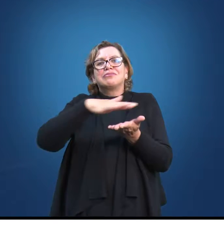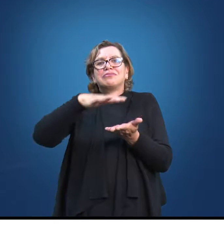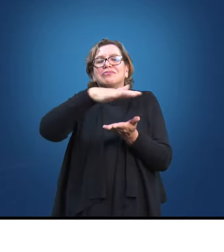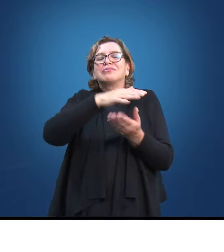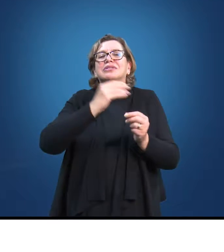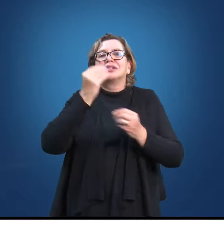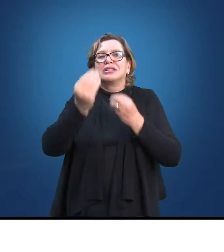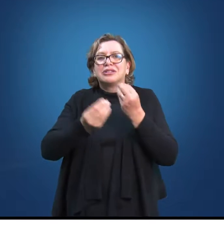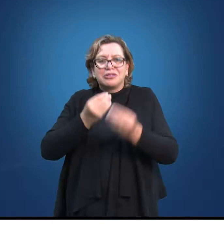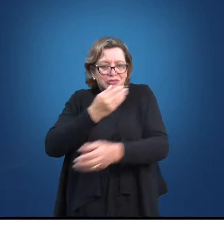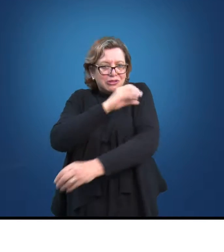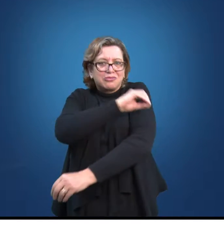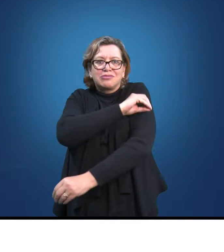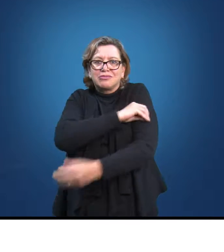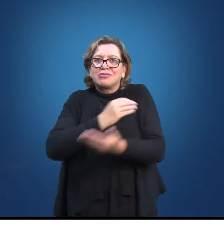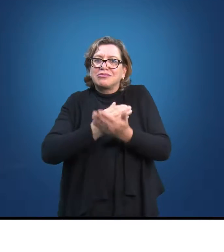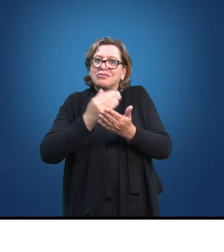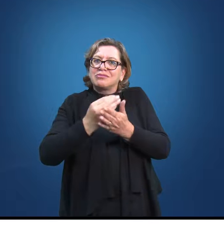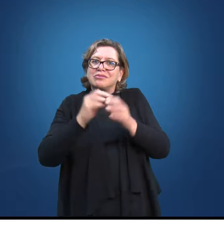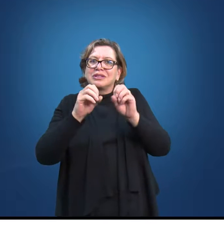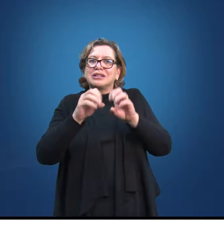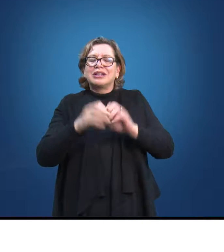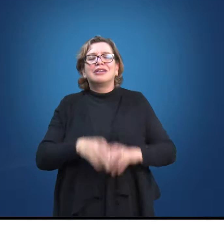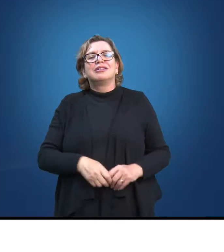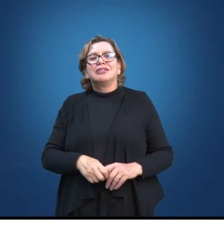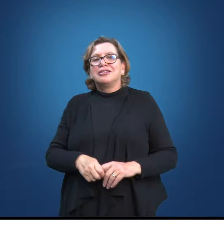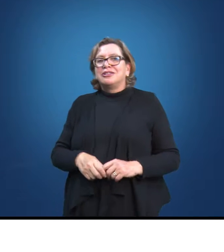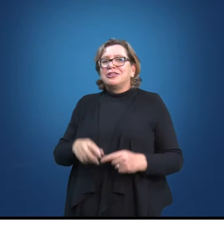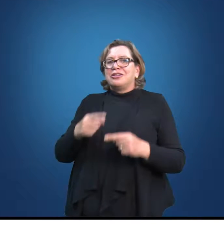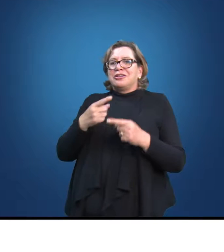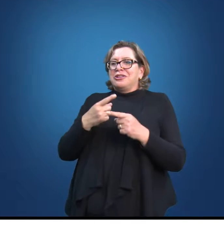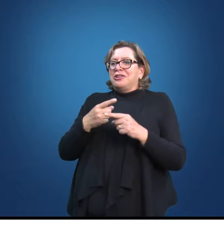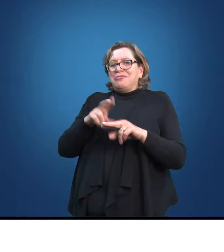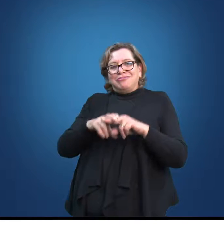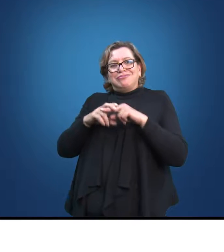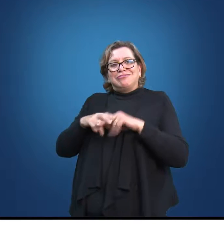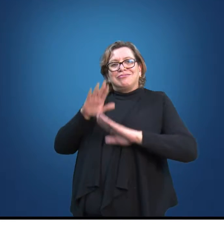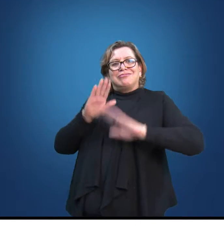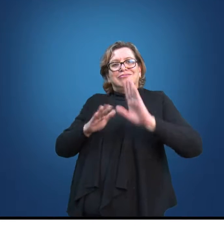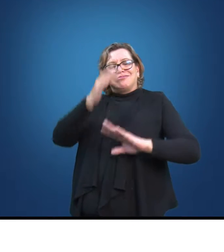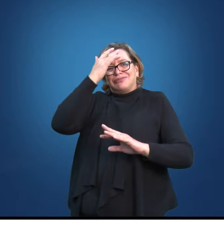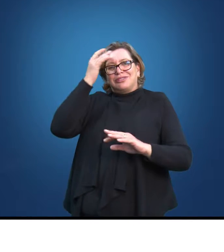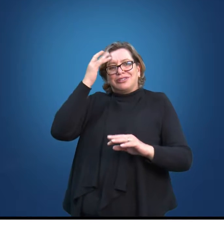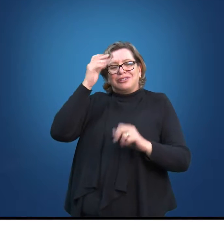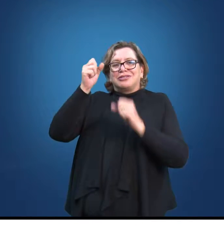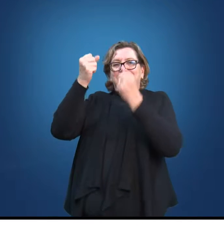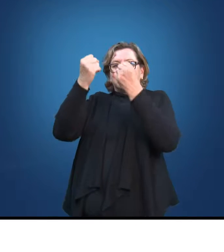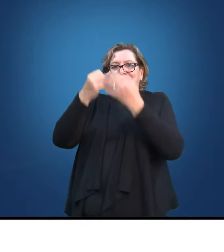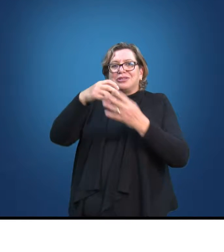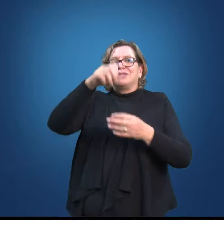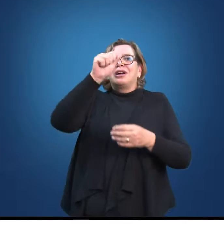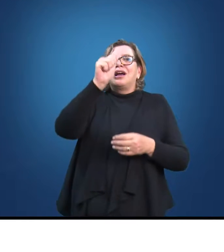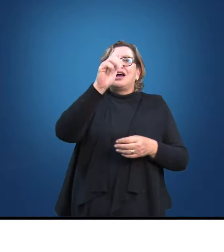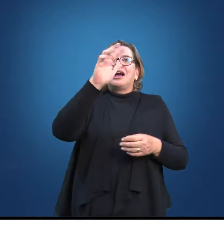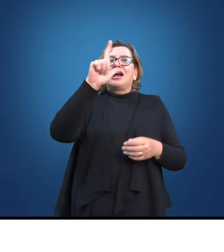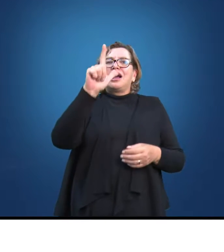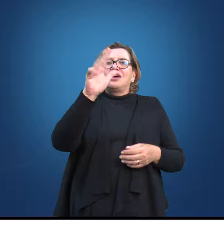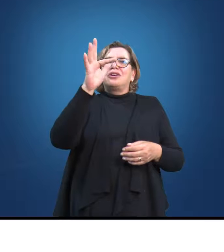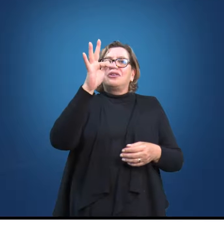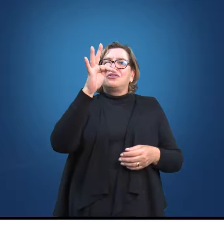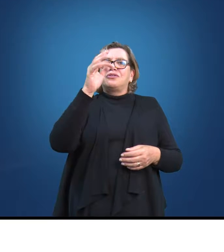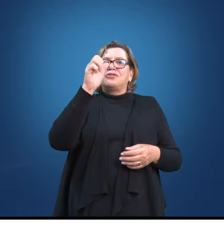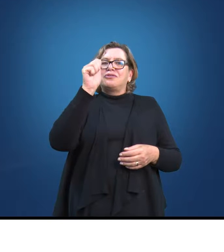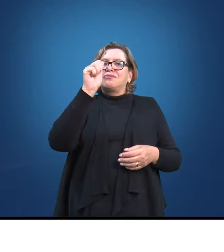disso. Então, professora, por isso que alguns autores falam da alfabetização científica. Científica tecnológica. É o aluno se reconhecer